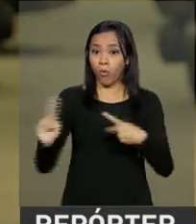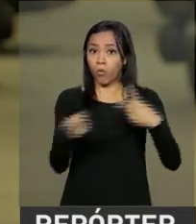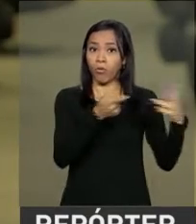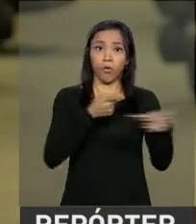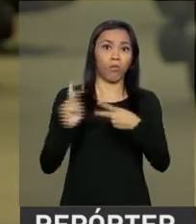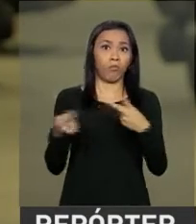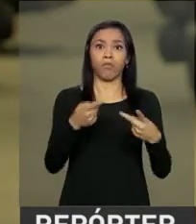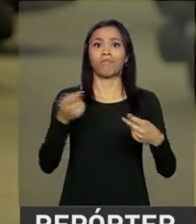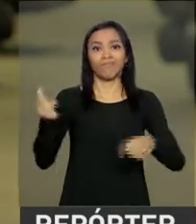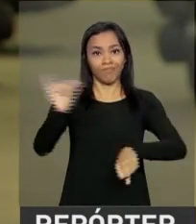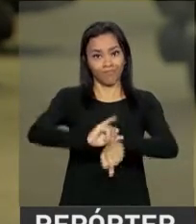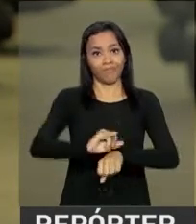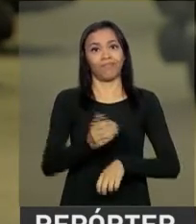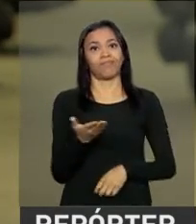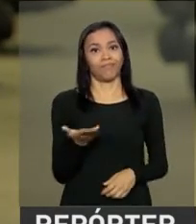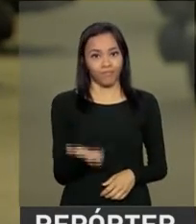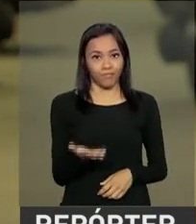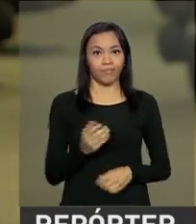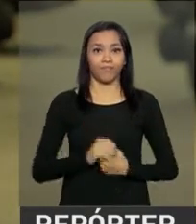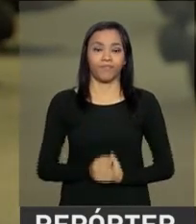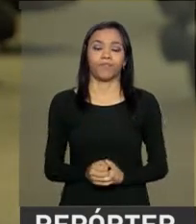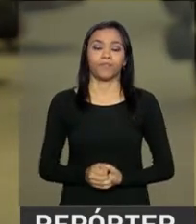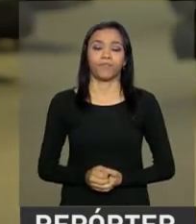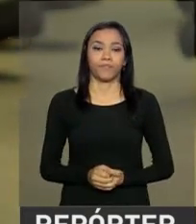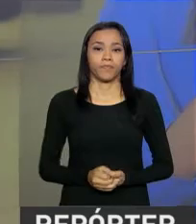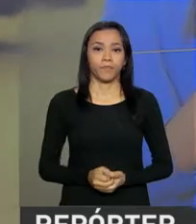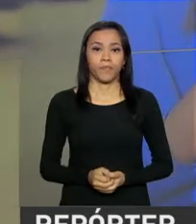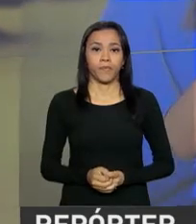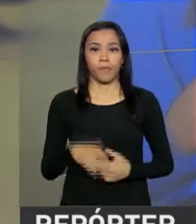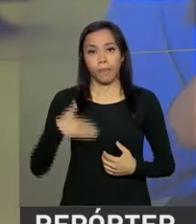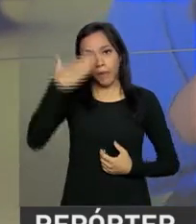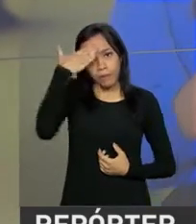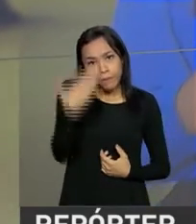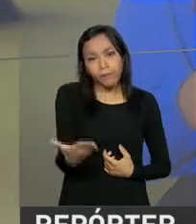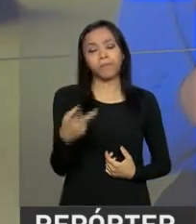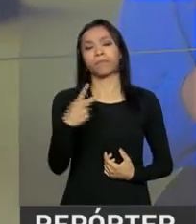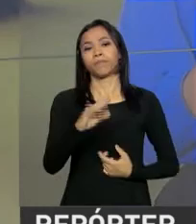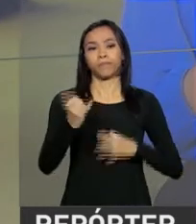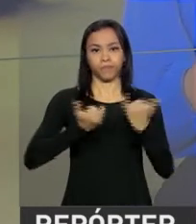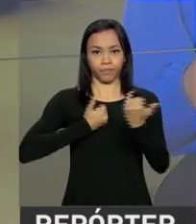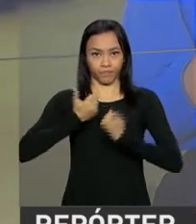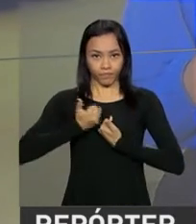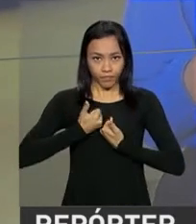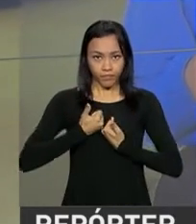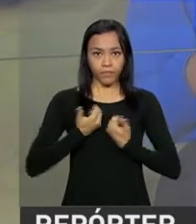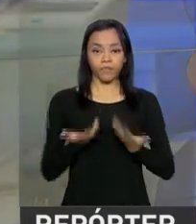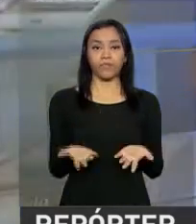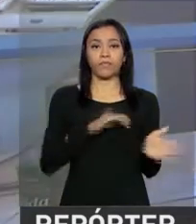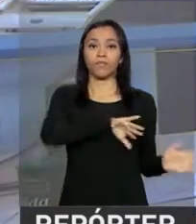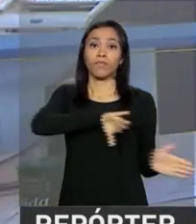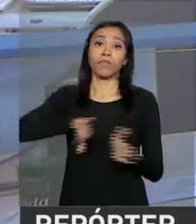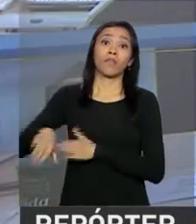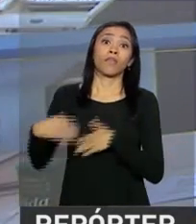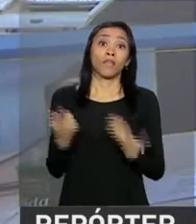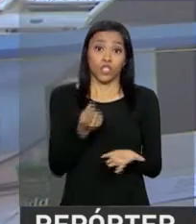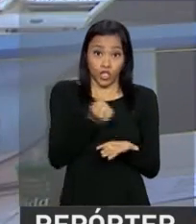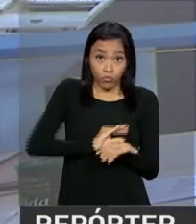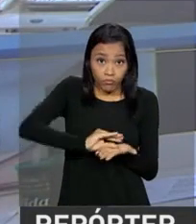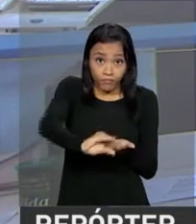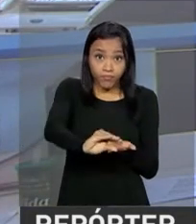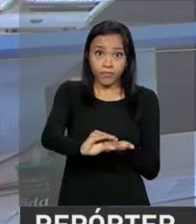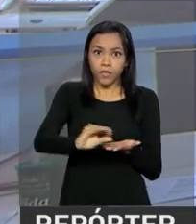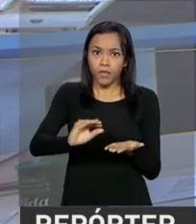região metropolitana de Porto Alegre. Renata. Obrigada, Paola, pelas suas informações. Os investimentos no